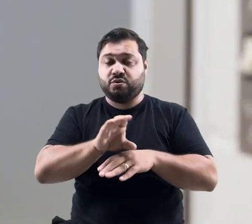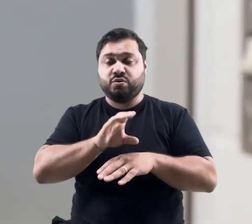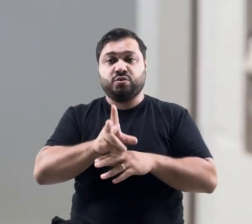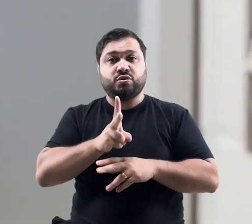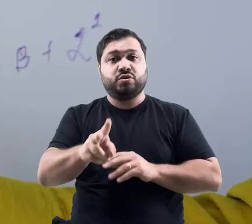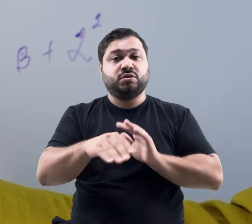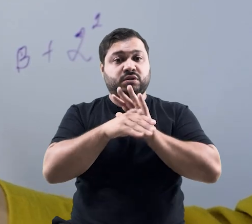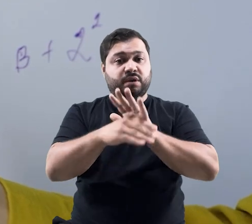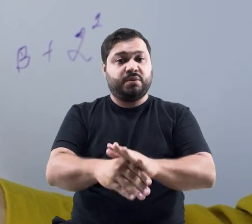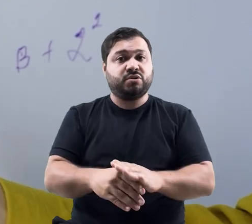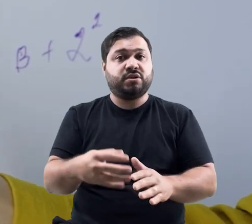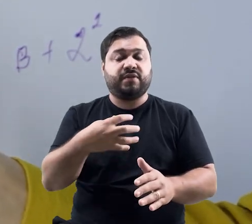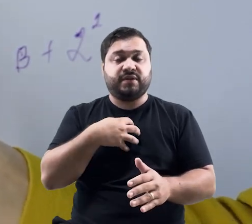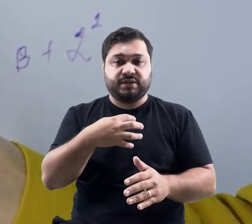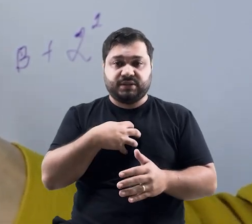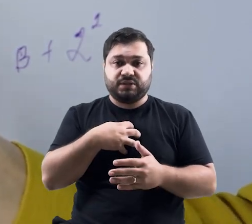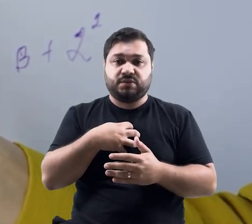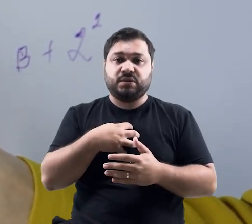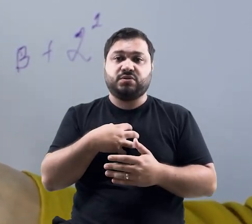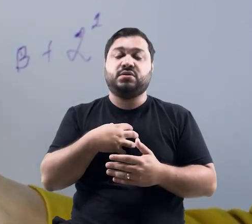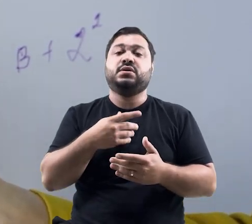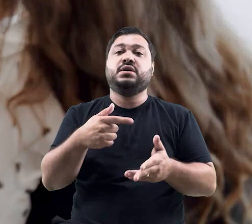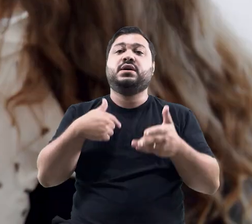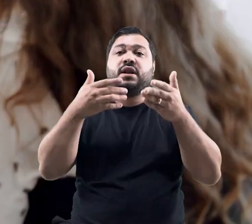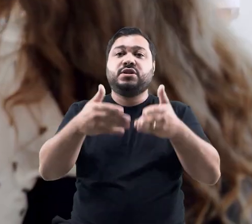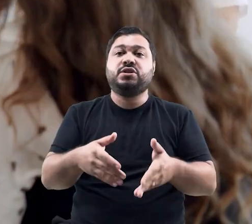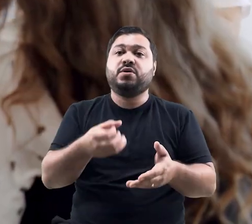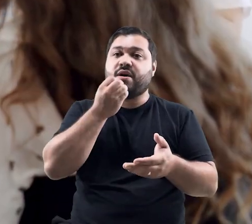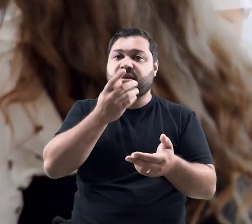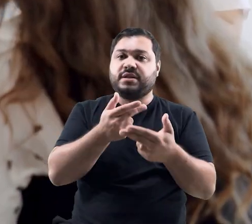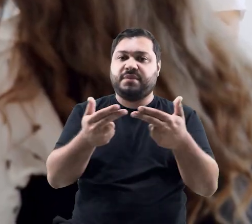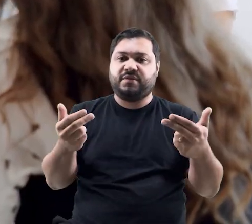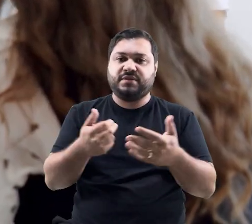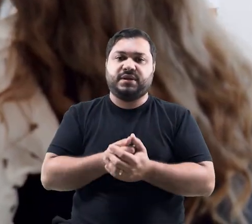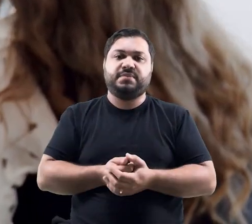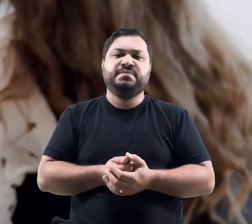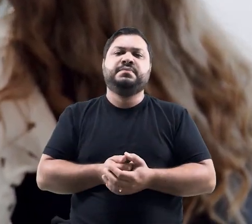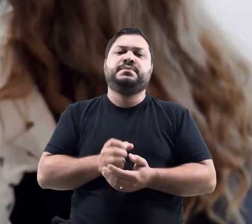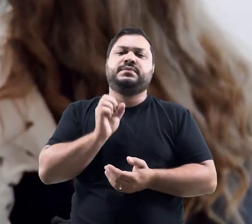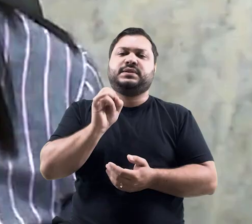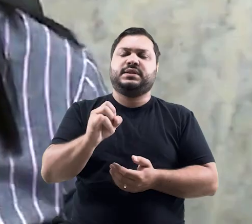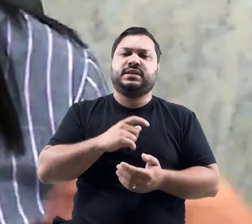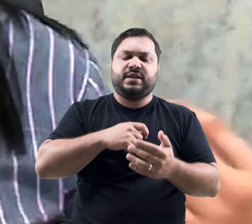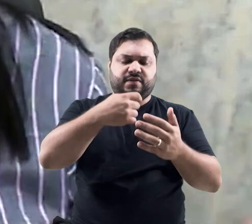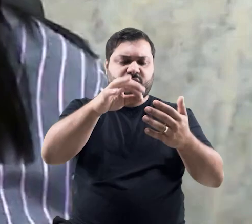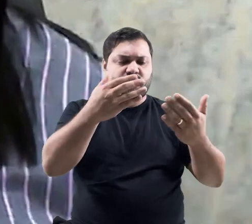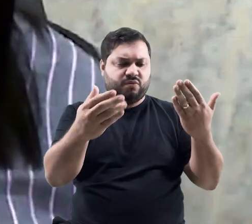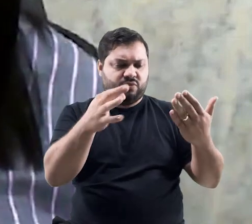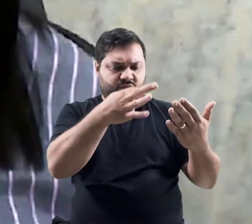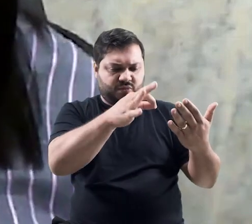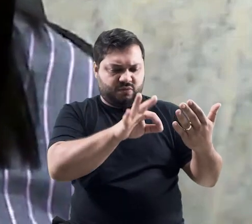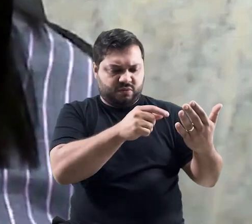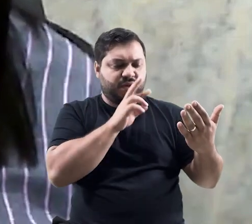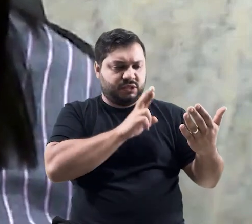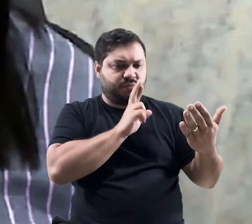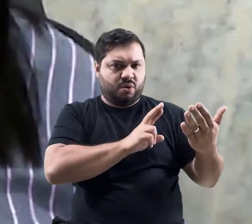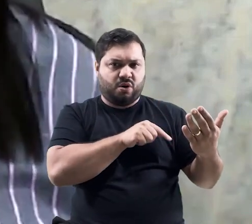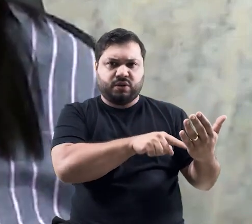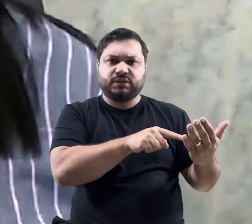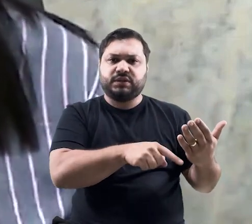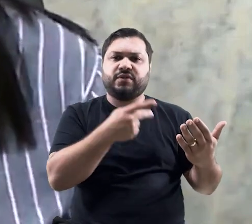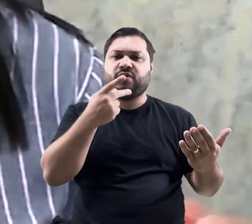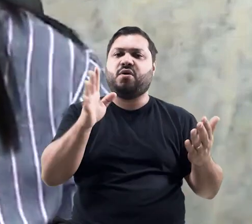dos cursinhos sempre ajudavam nessas situações e ela chegou a ser beneficiada. Quando sai o gabarito